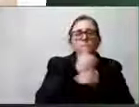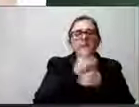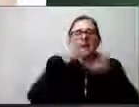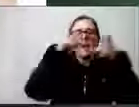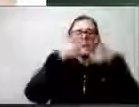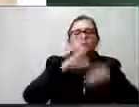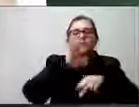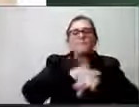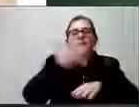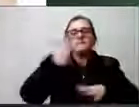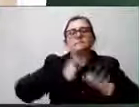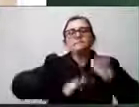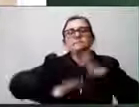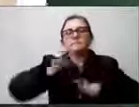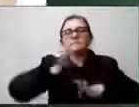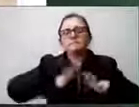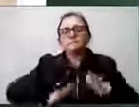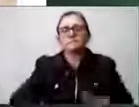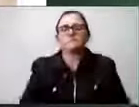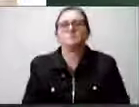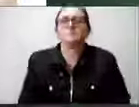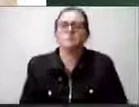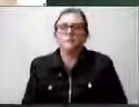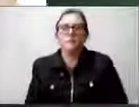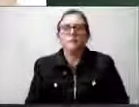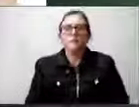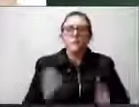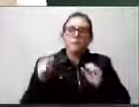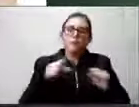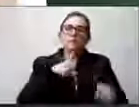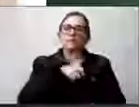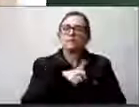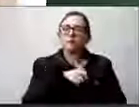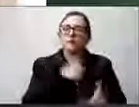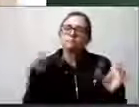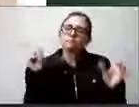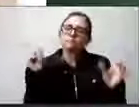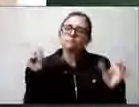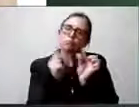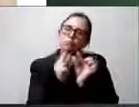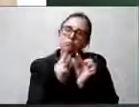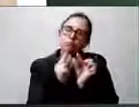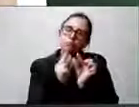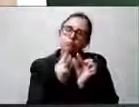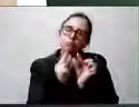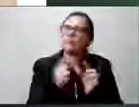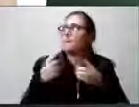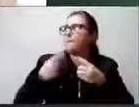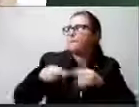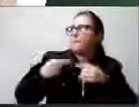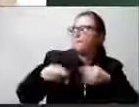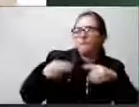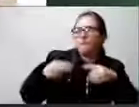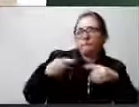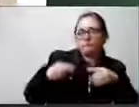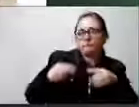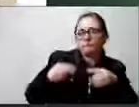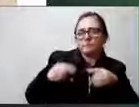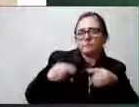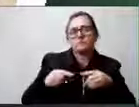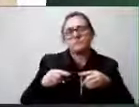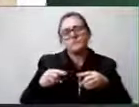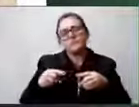relaxada dessa cápsula articular. Pode existir um encurtamento da cápsula articular provocado pela manutenção